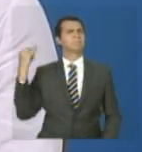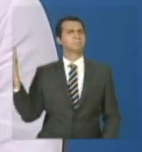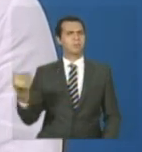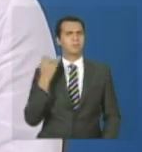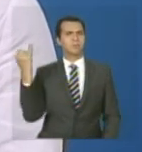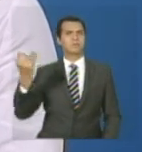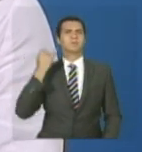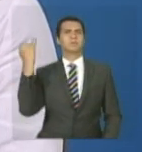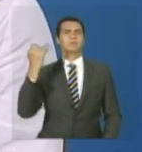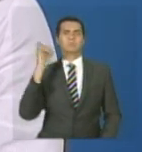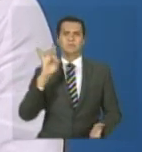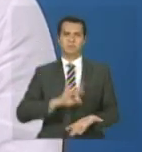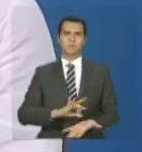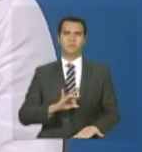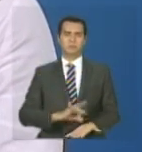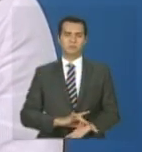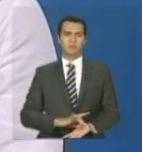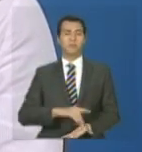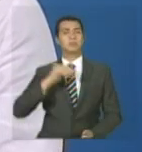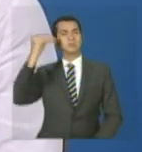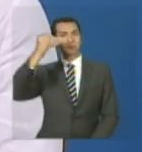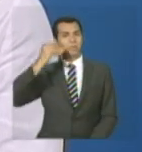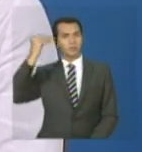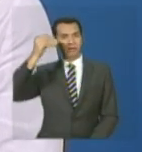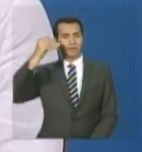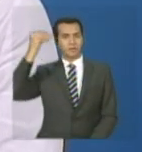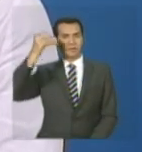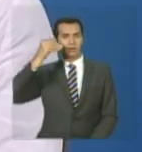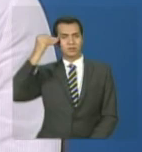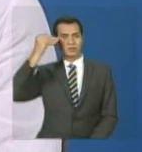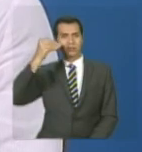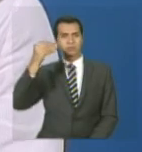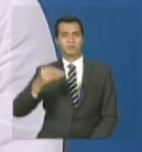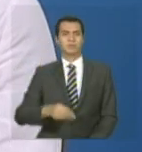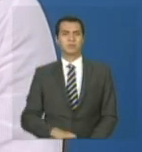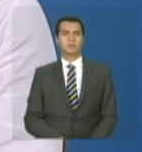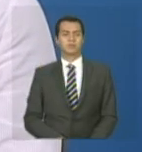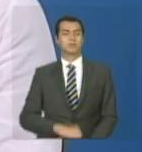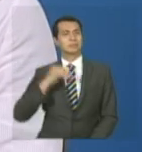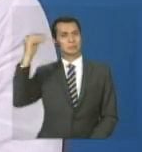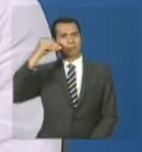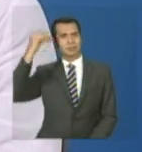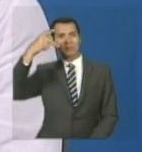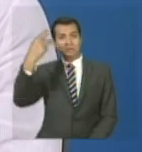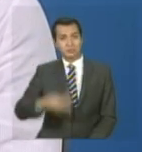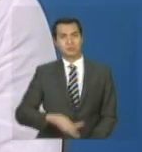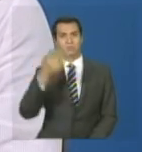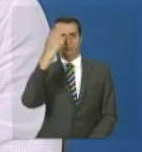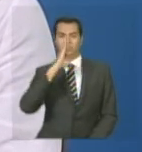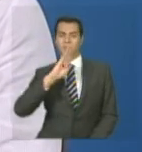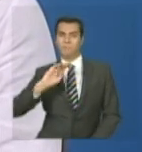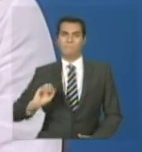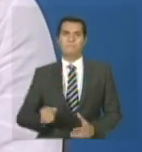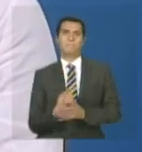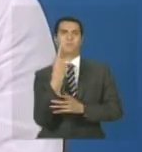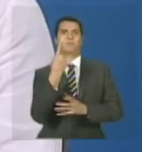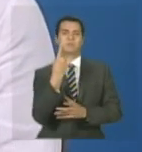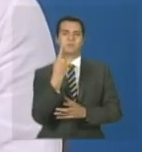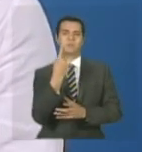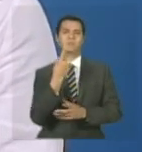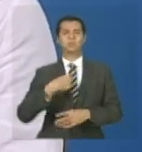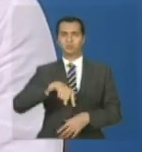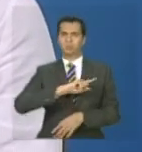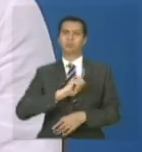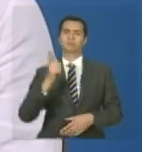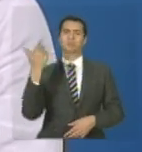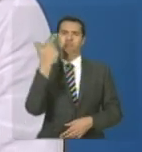uma riqueza muito grande, é uma experiência assim muito brasileira, nós temos conseguido fazer essa articulação. Nós temos